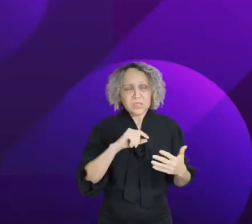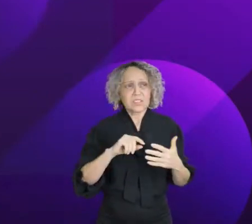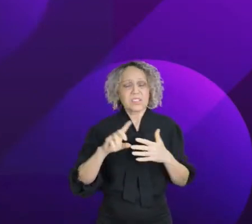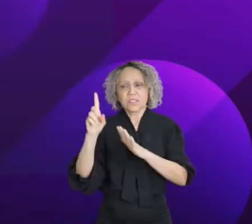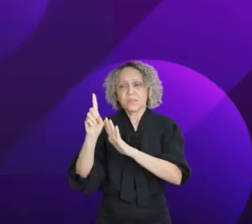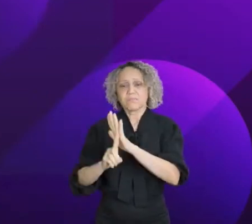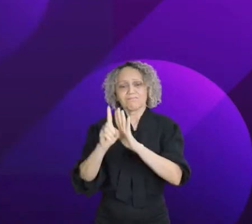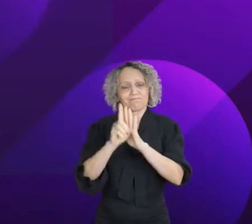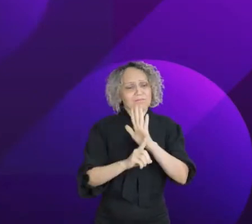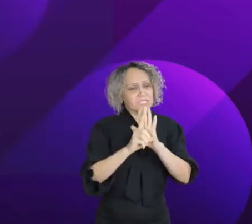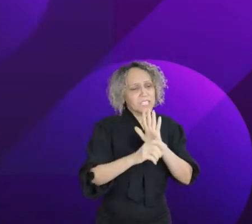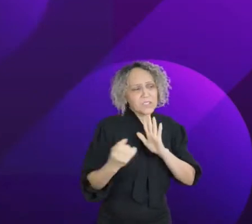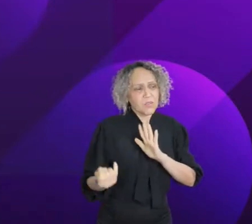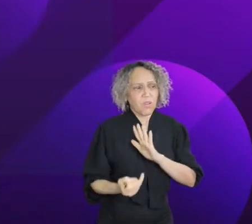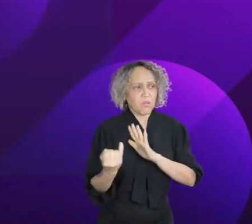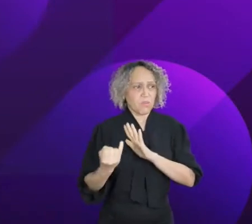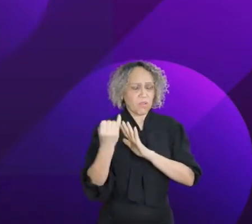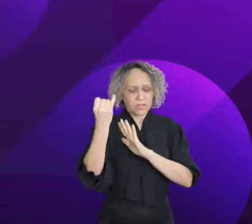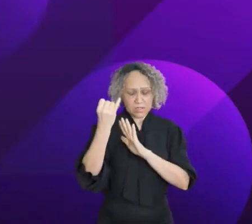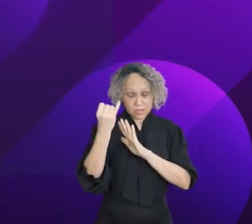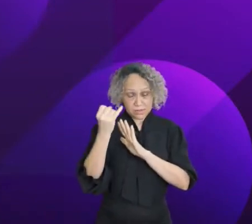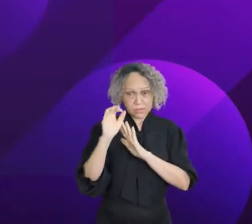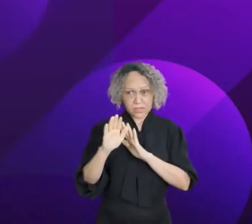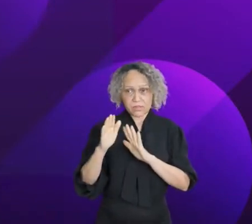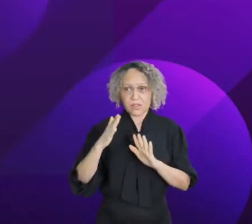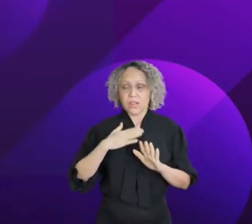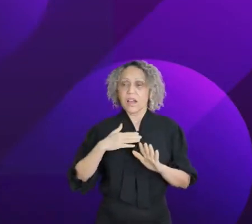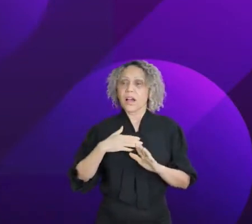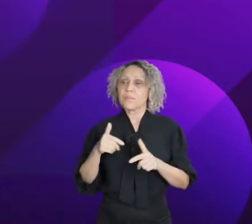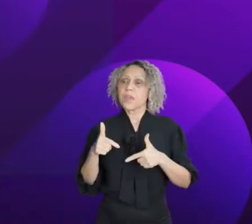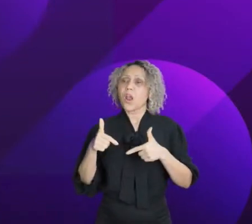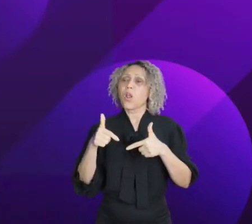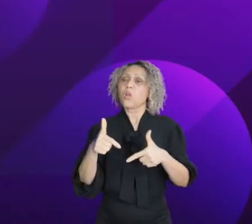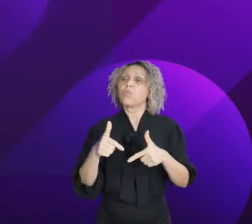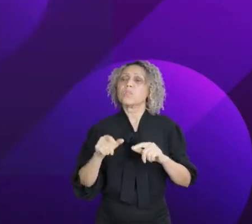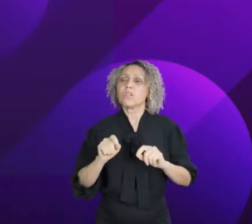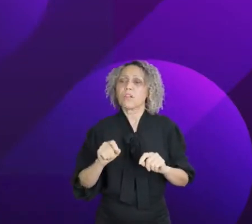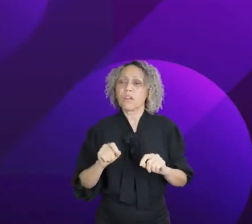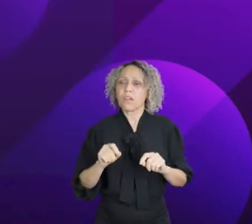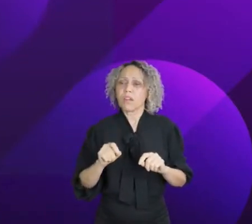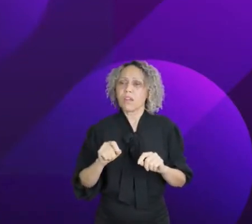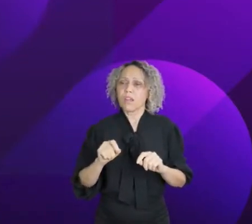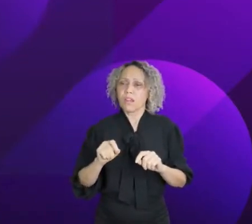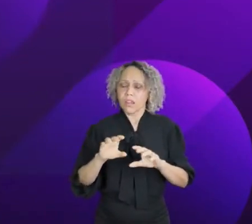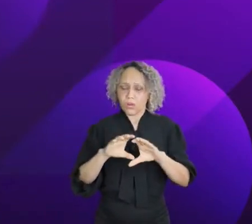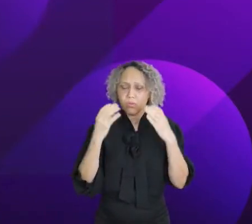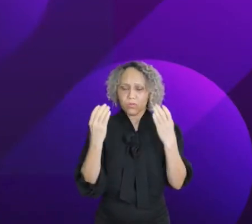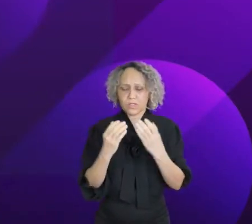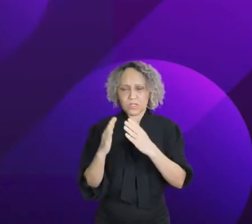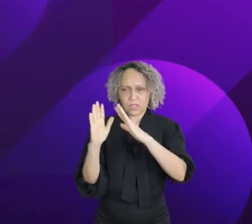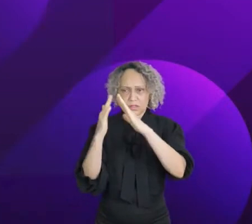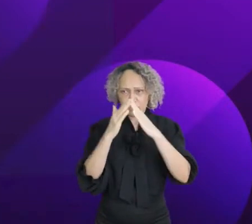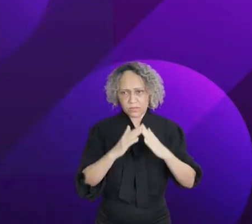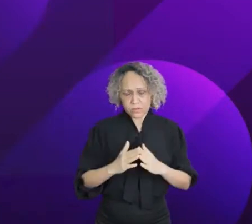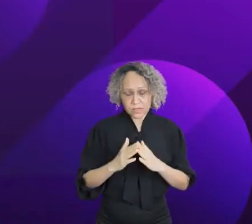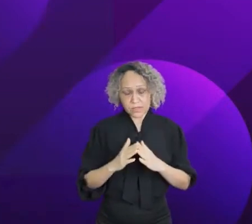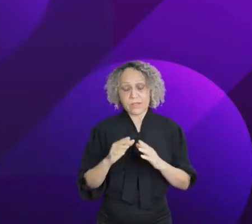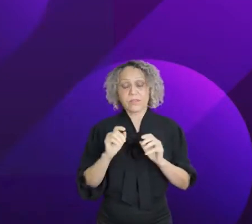fundamentais. Então, toda a minha luta na Pastoral de Favelas, ela foi em torno disso. Nós acompanhamos